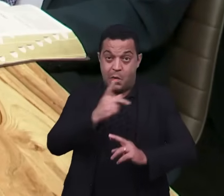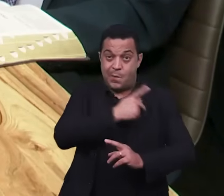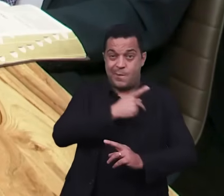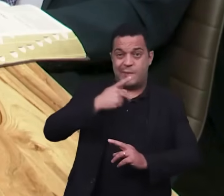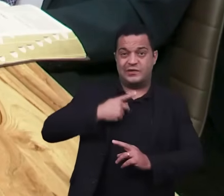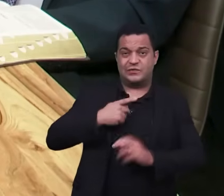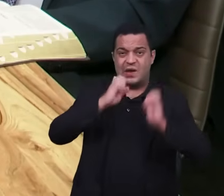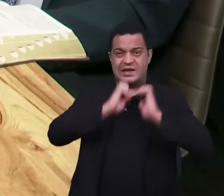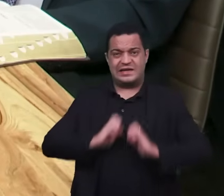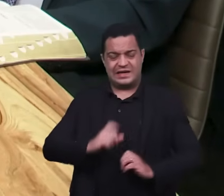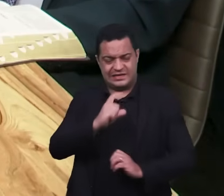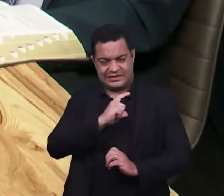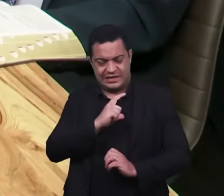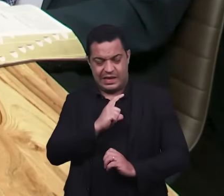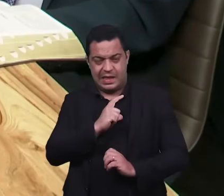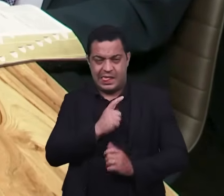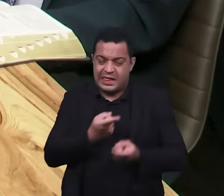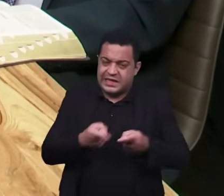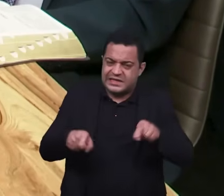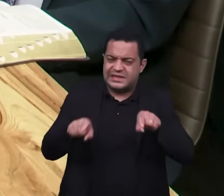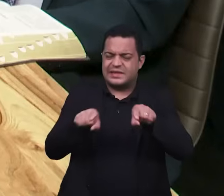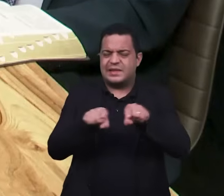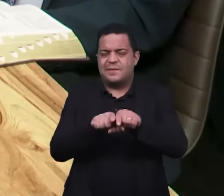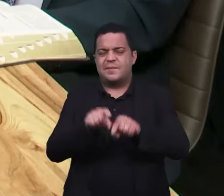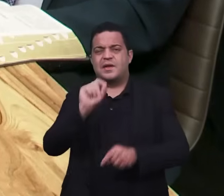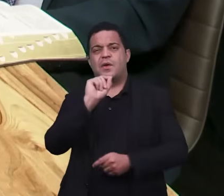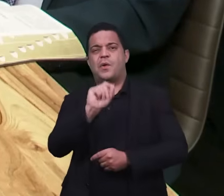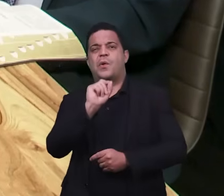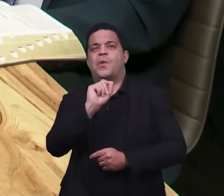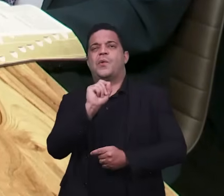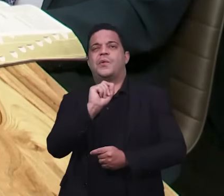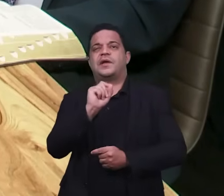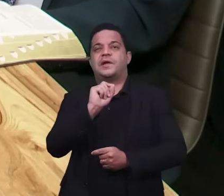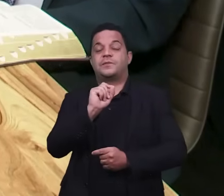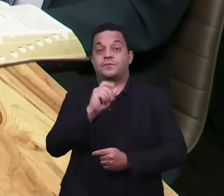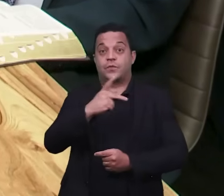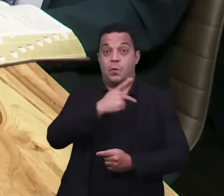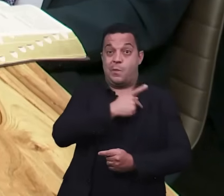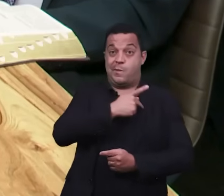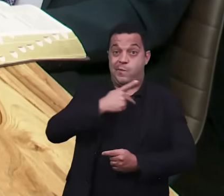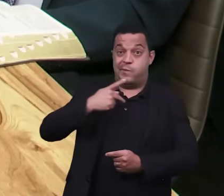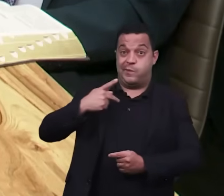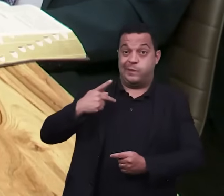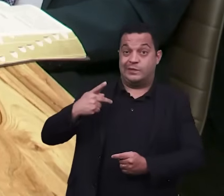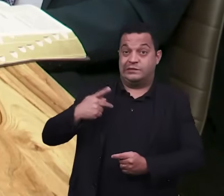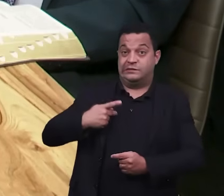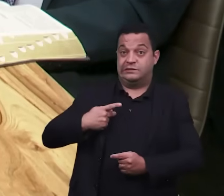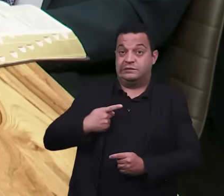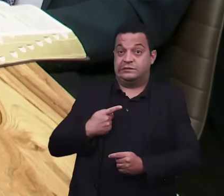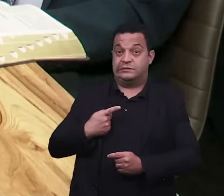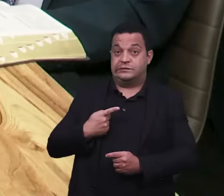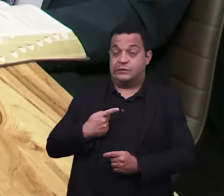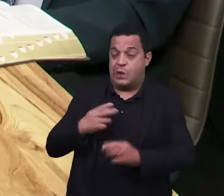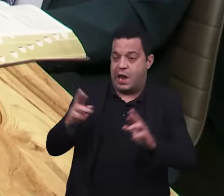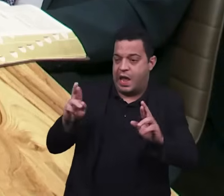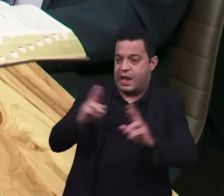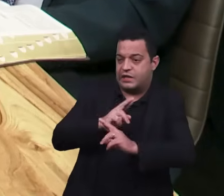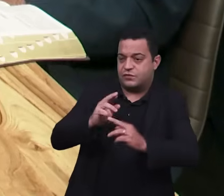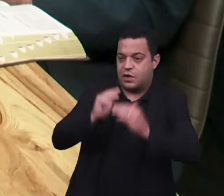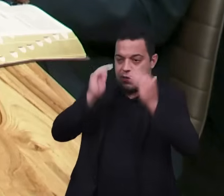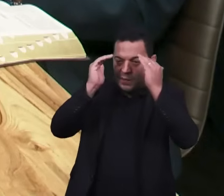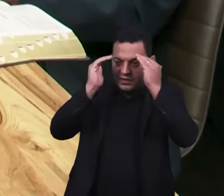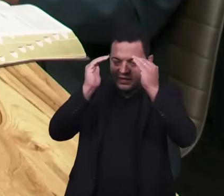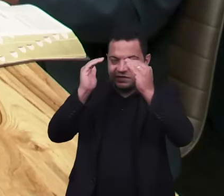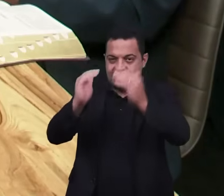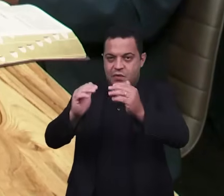com relação à questão do presbitério, ou seja, a ética do pastor, como é